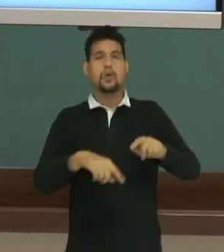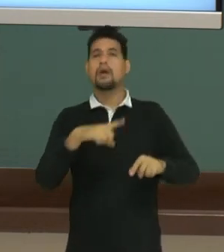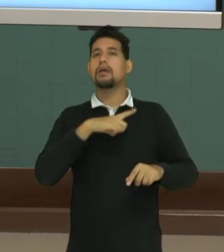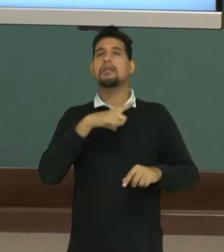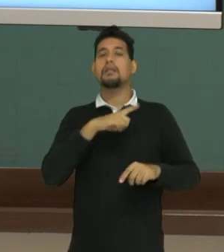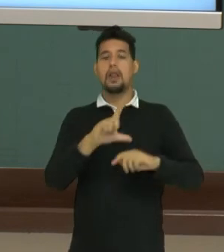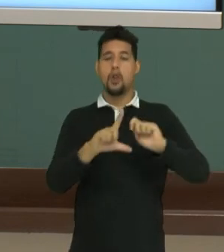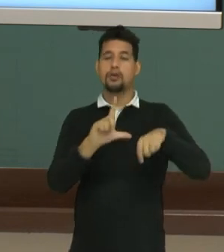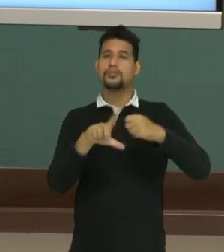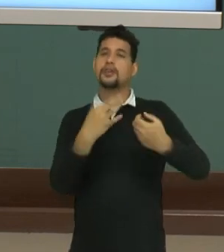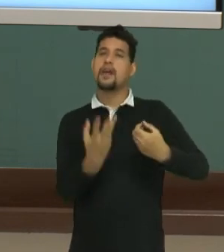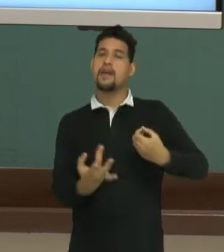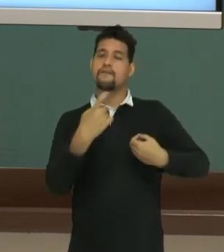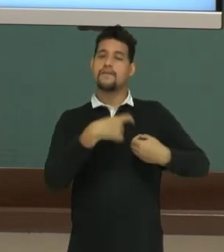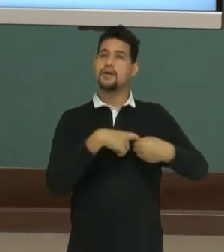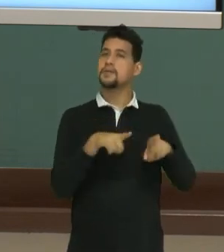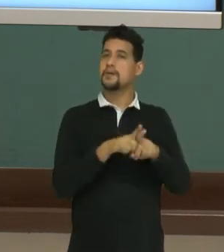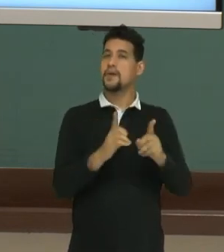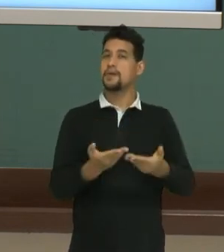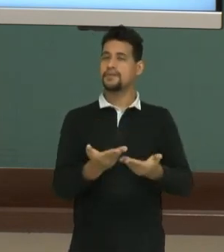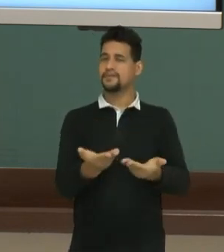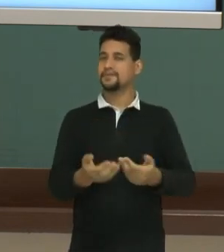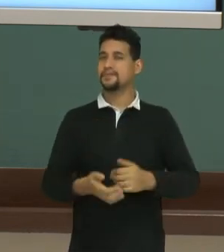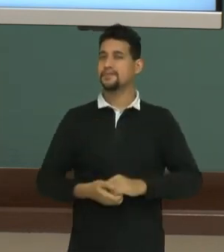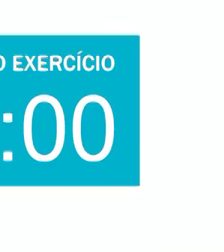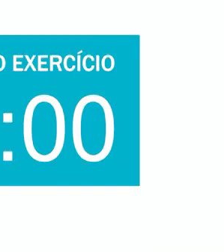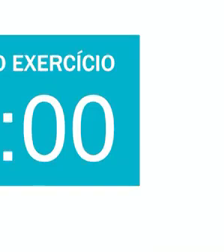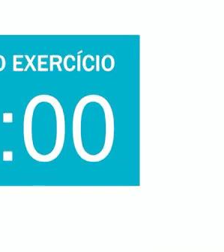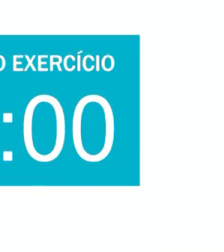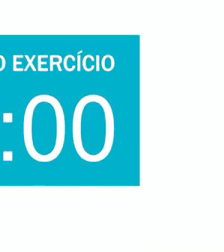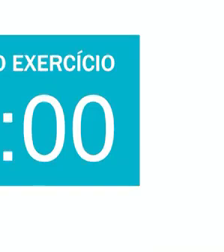possuem logística reversa. Agora é com vocês.